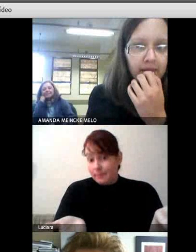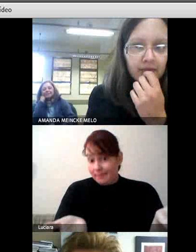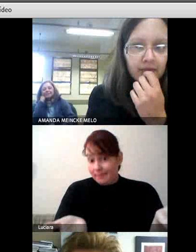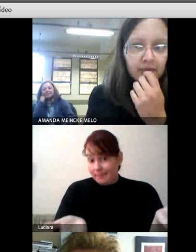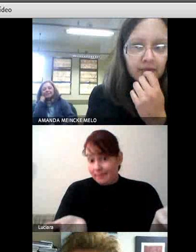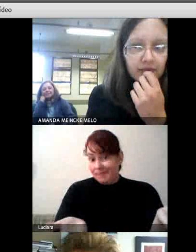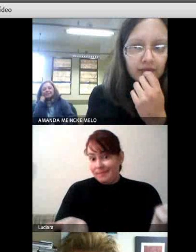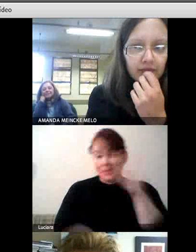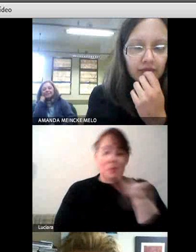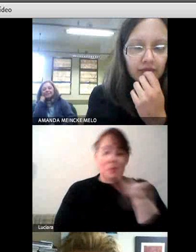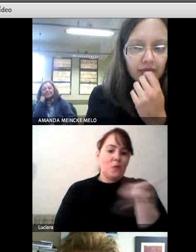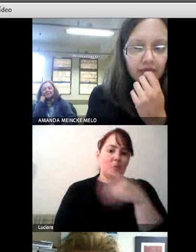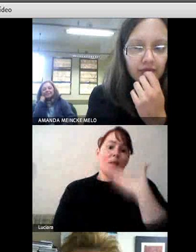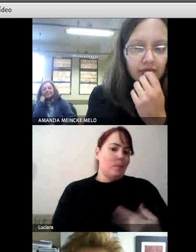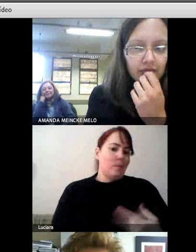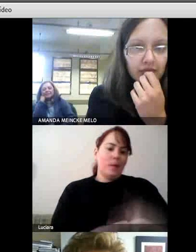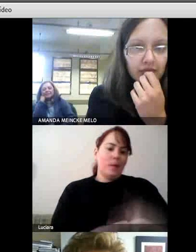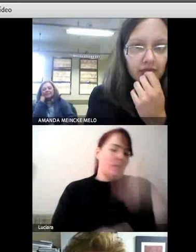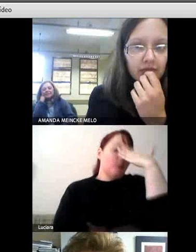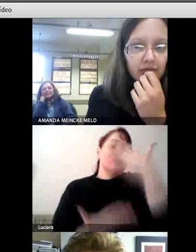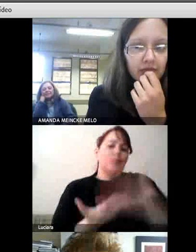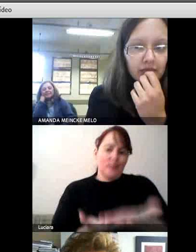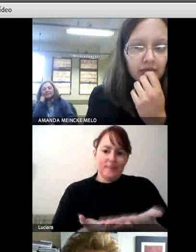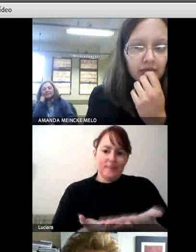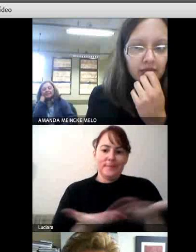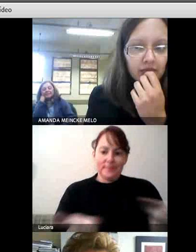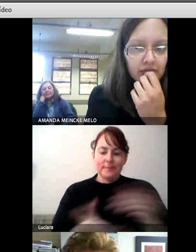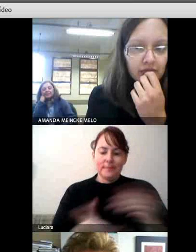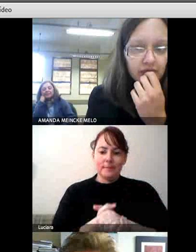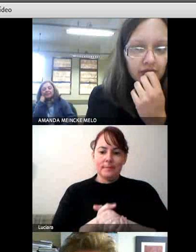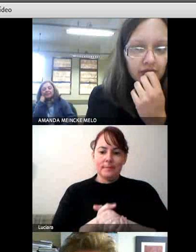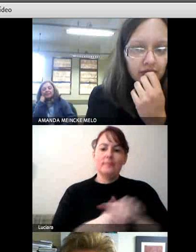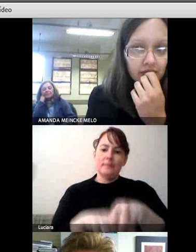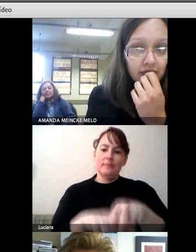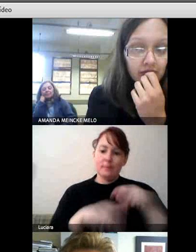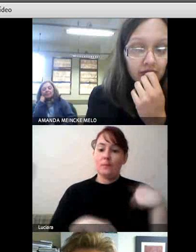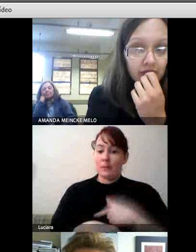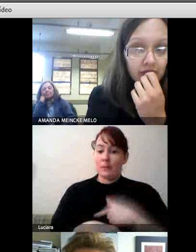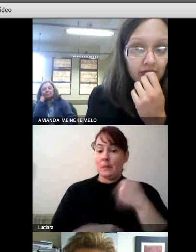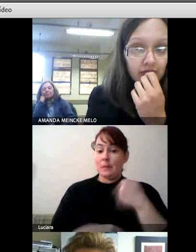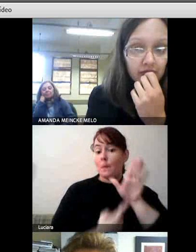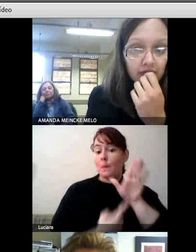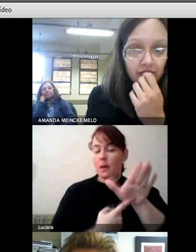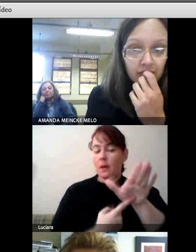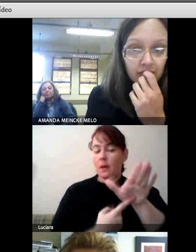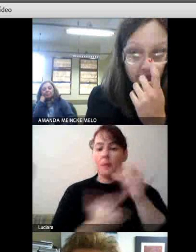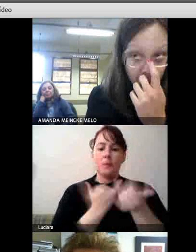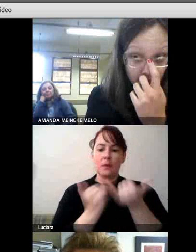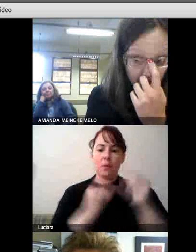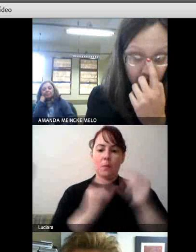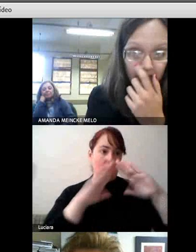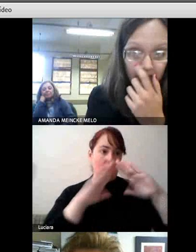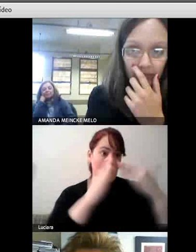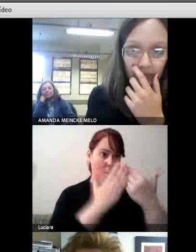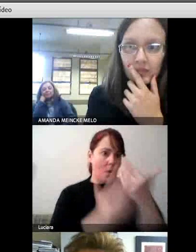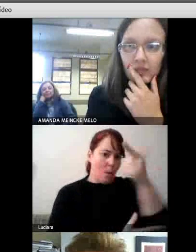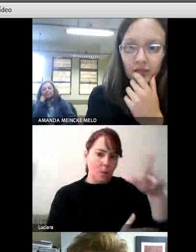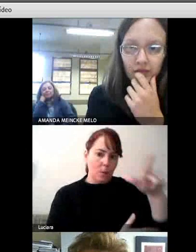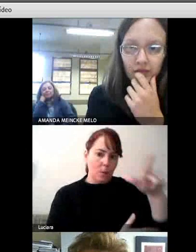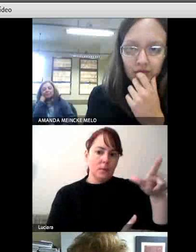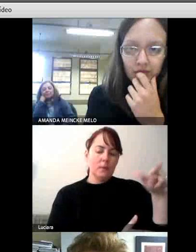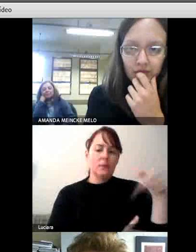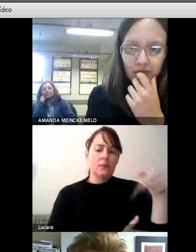ensinam os teus. Foi lindo, porque aí eles fizeram as mesas assim, ficaram cada turma do lado da mesa e